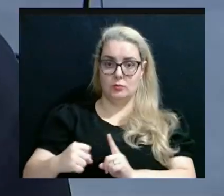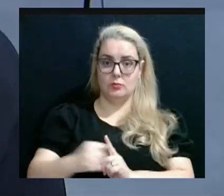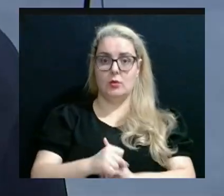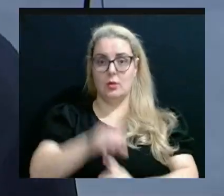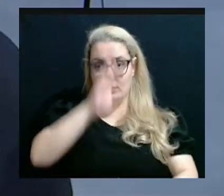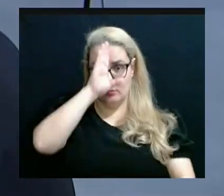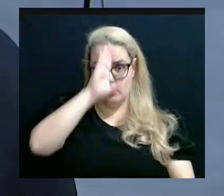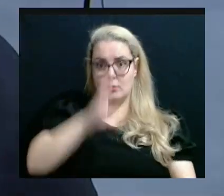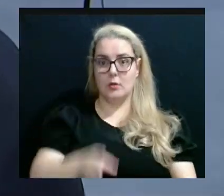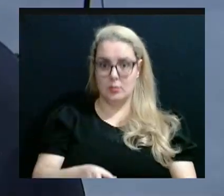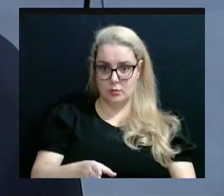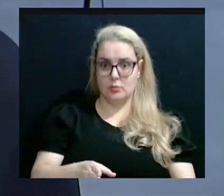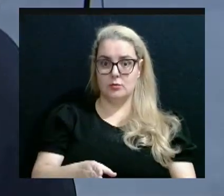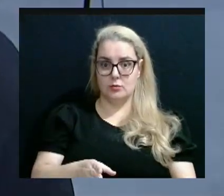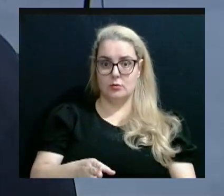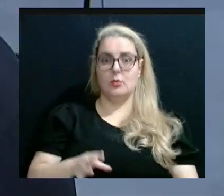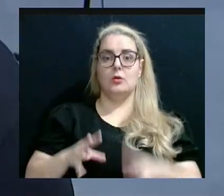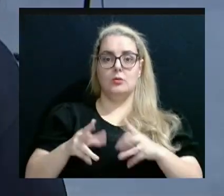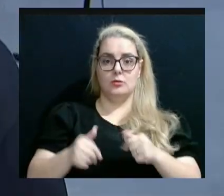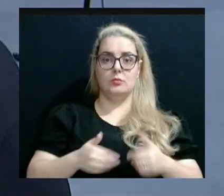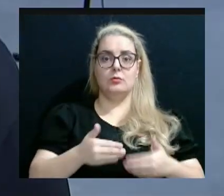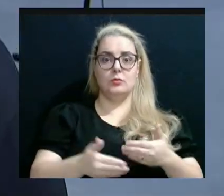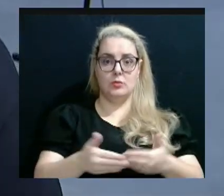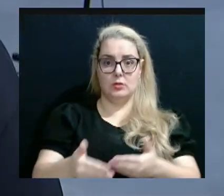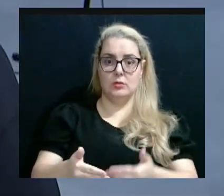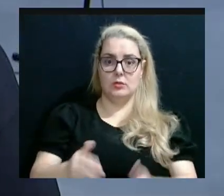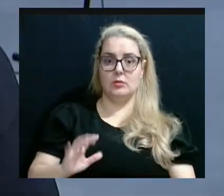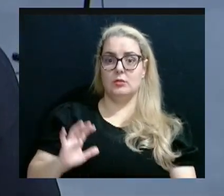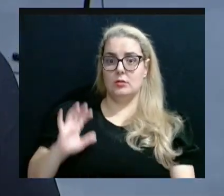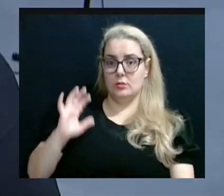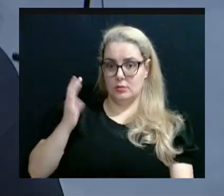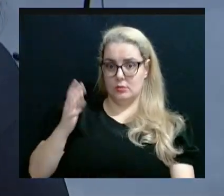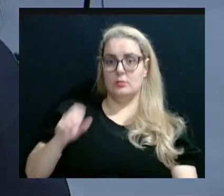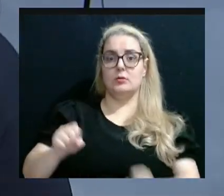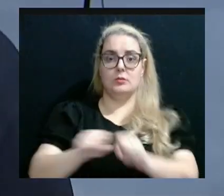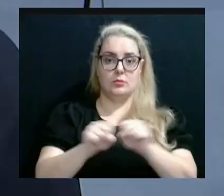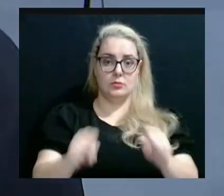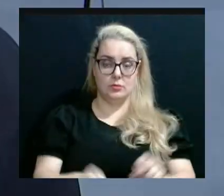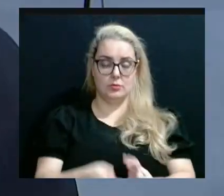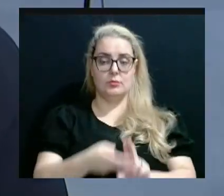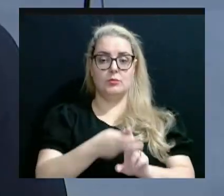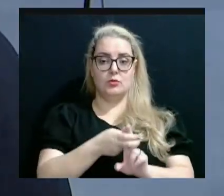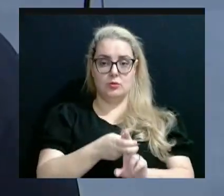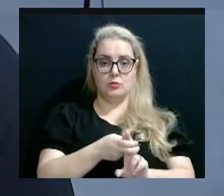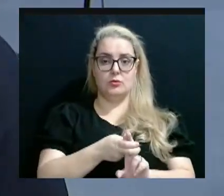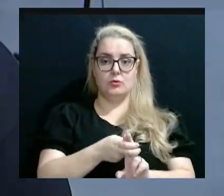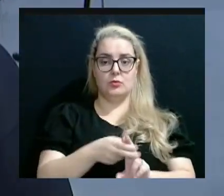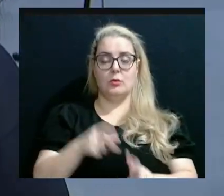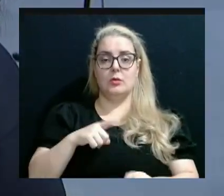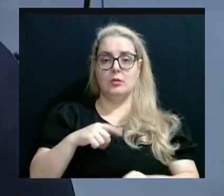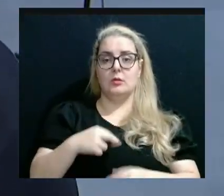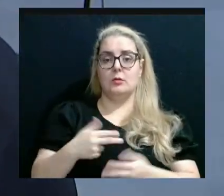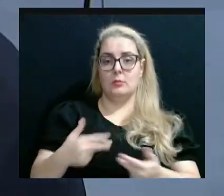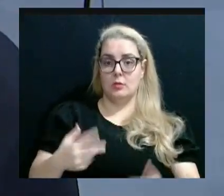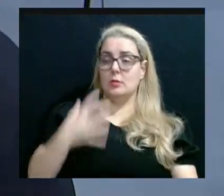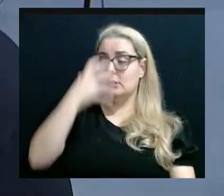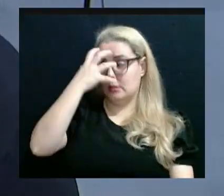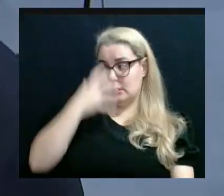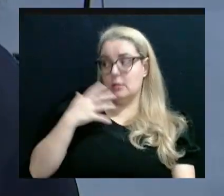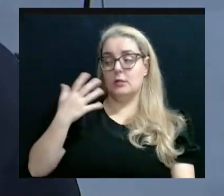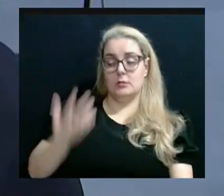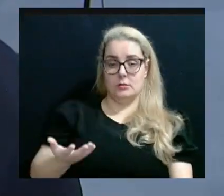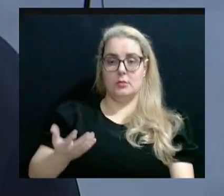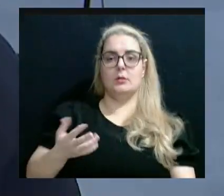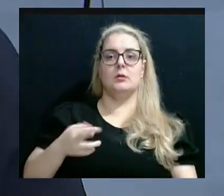principalmente sobre todos os procedimentos que acontecem no Sistema Único de Saúde. Tem uma questão que é muito séria, que é com relação